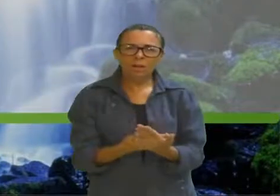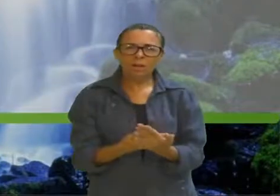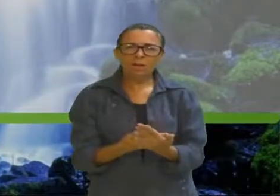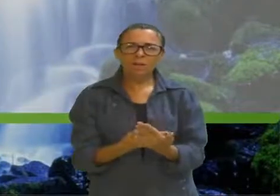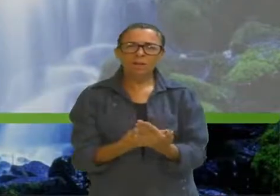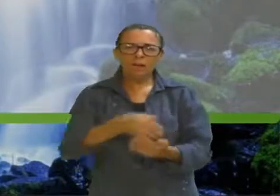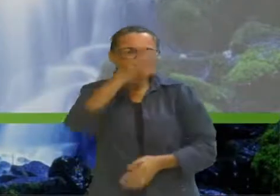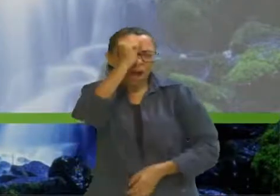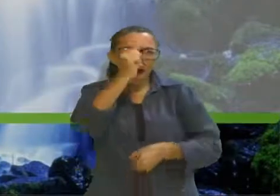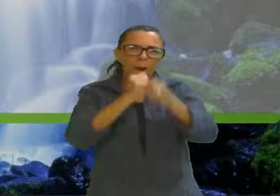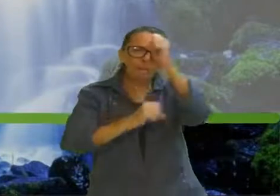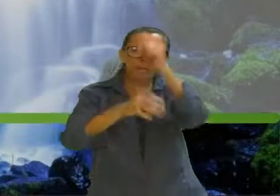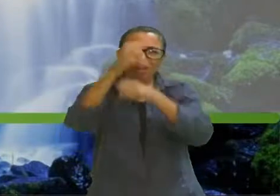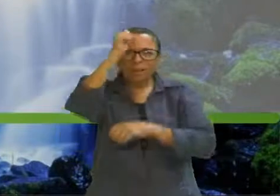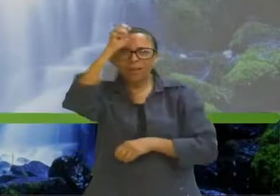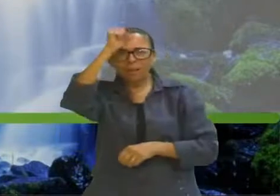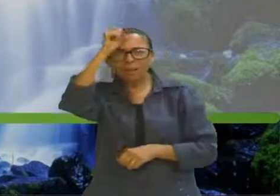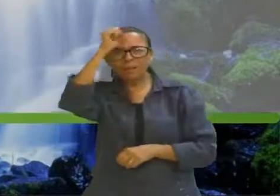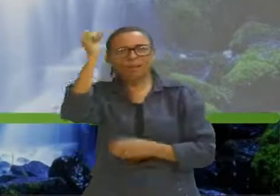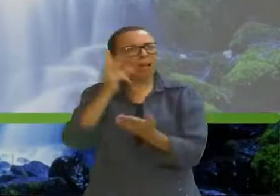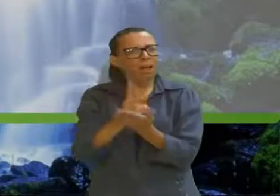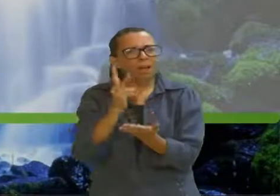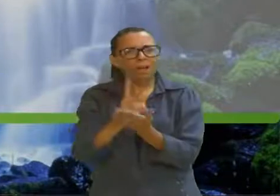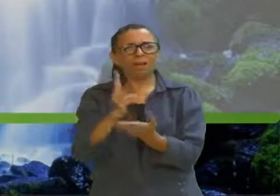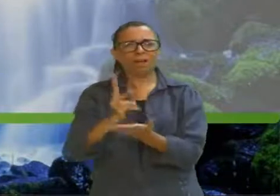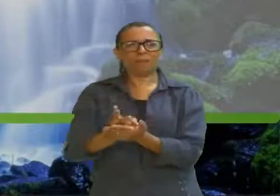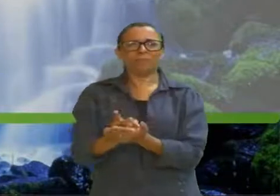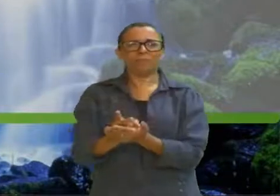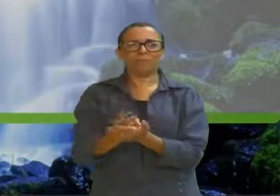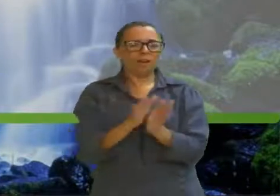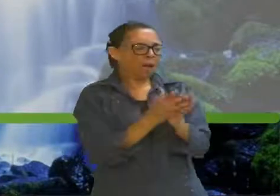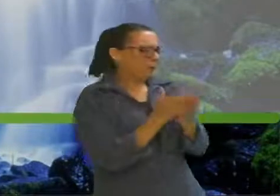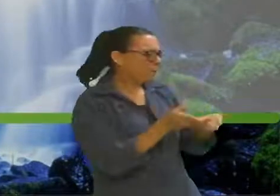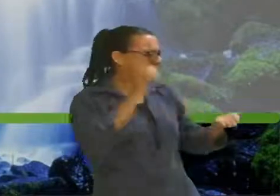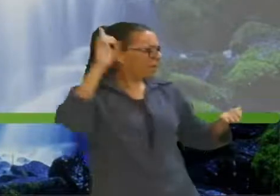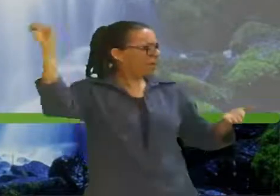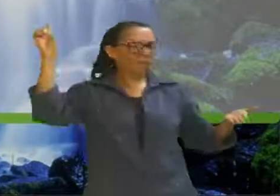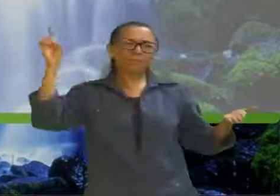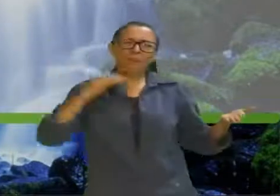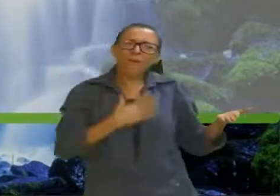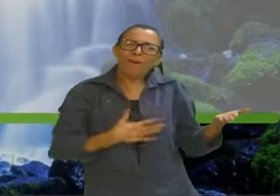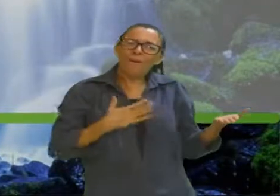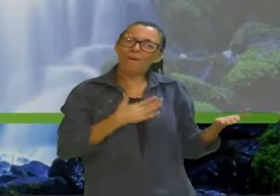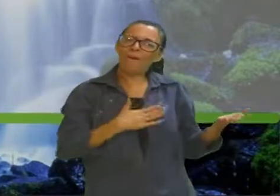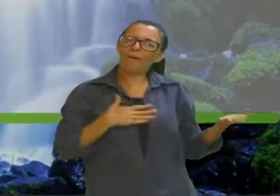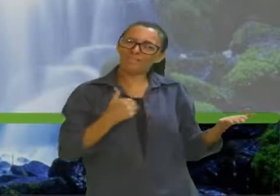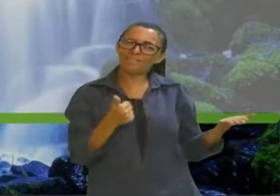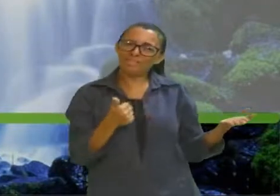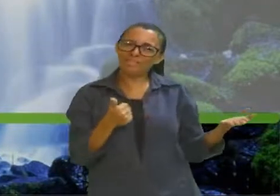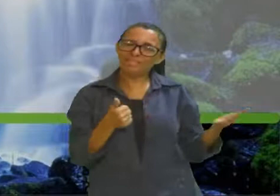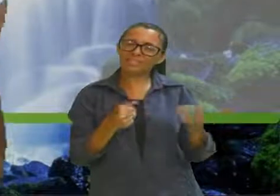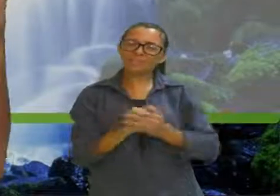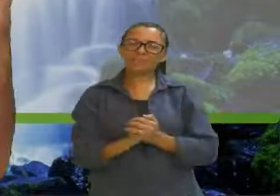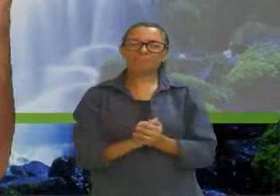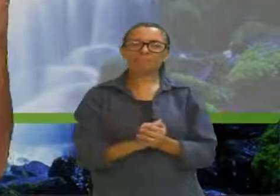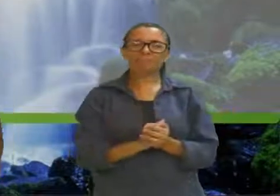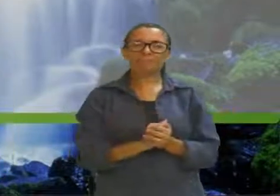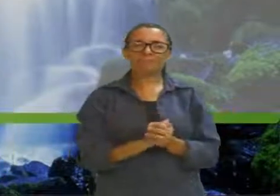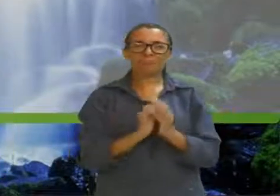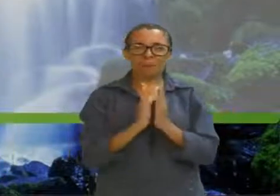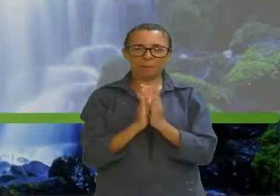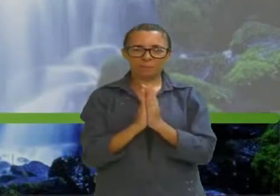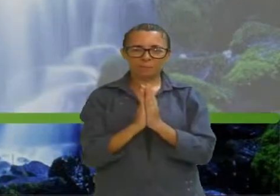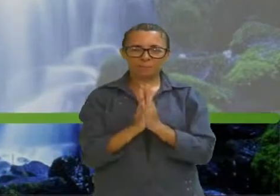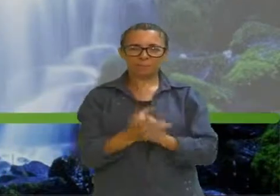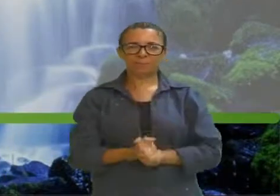falar sobre esse tema, se Deus permitir, na próxima terça-feira, sobre a obediência. Amém, amados?